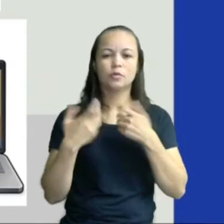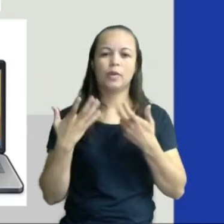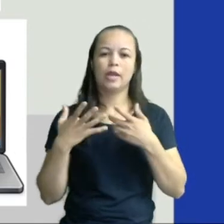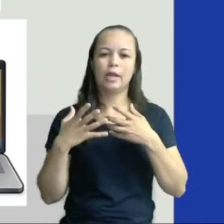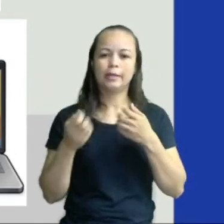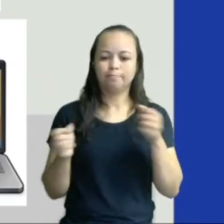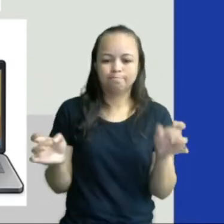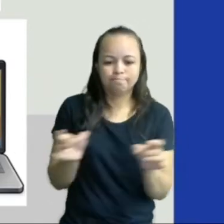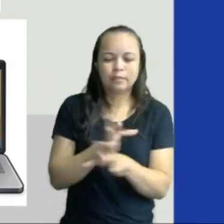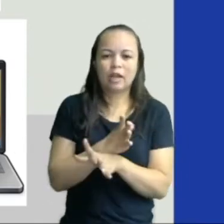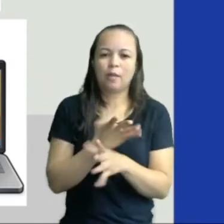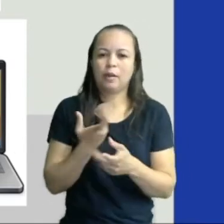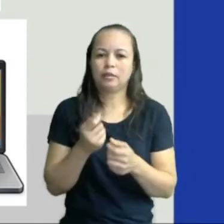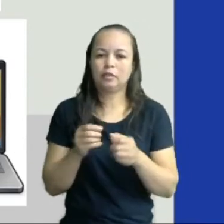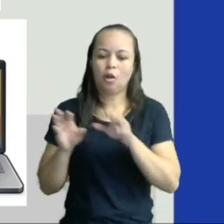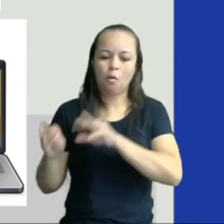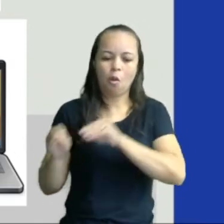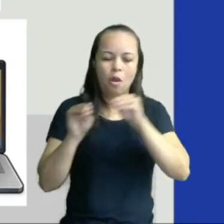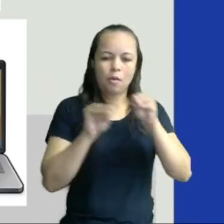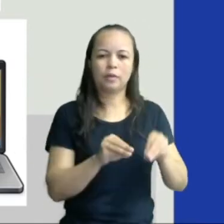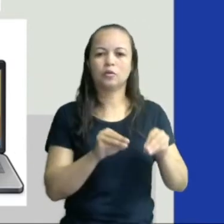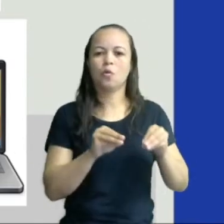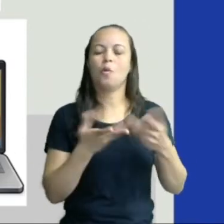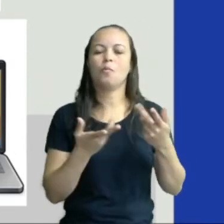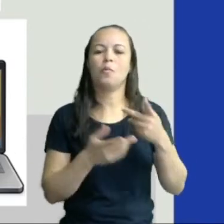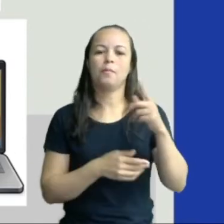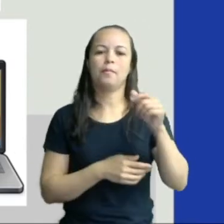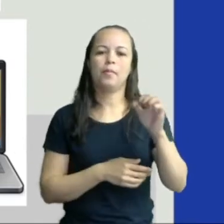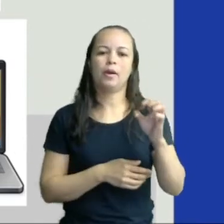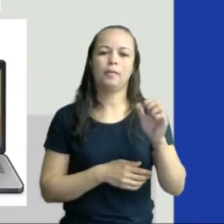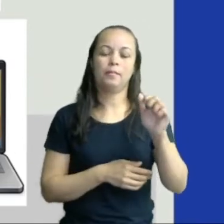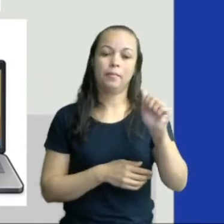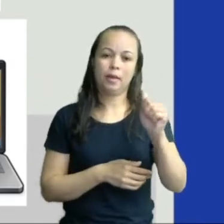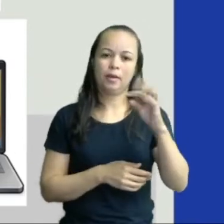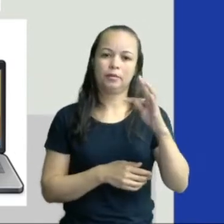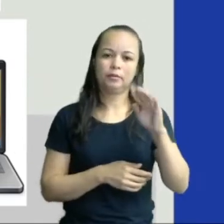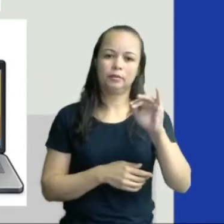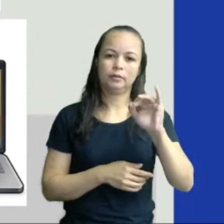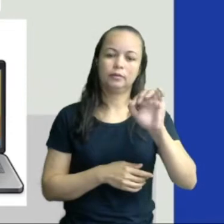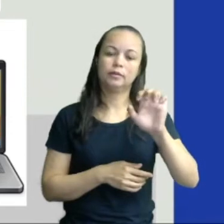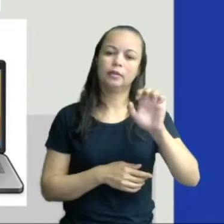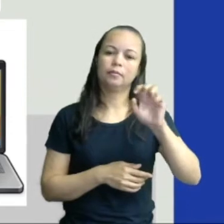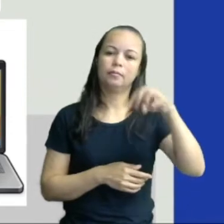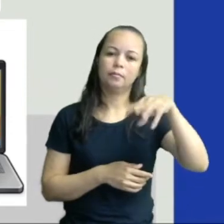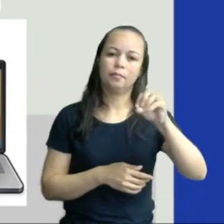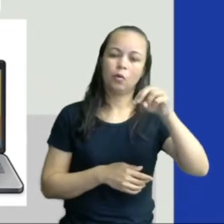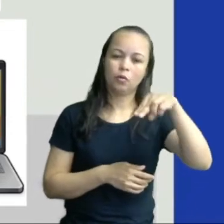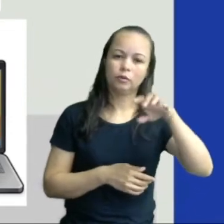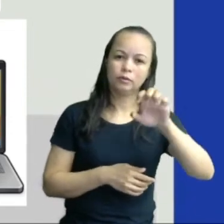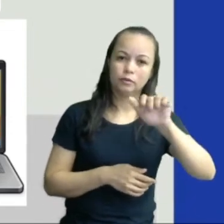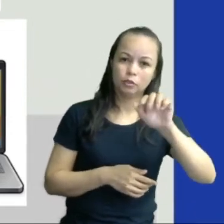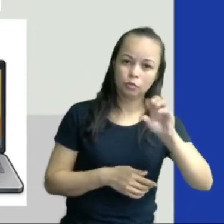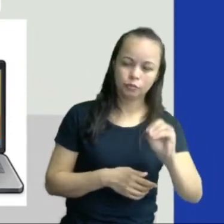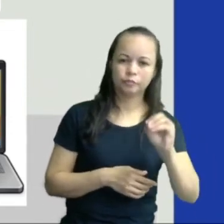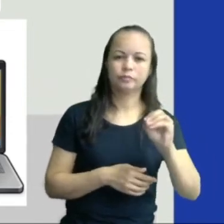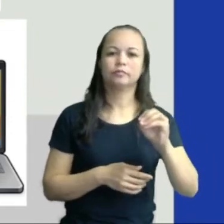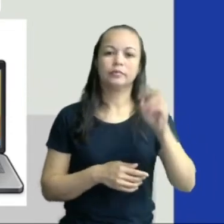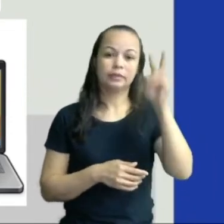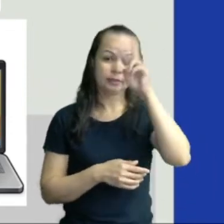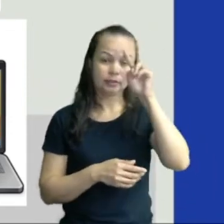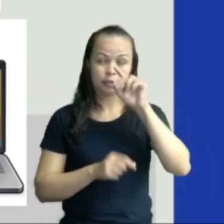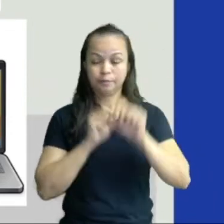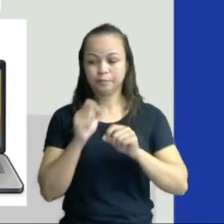tipo são tombadas como patrimônio histórico. Então, gente, o extrativismo ele tem muito disso. Tá lá, o recurso